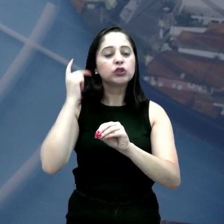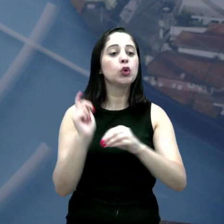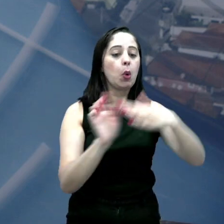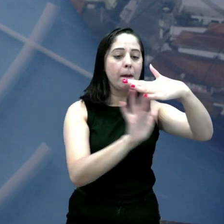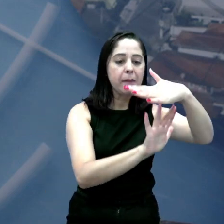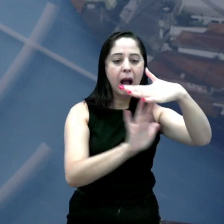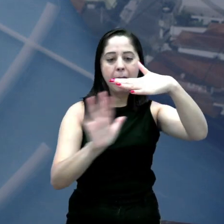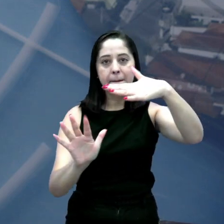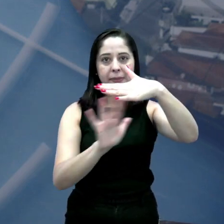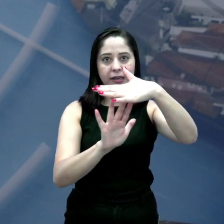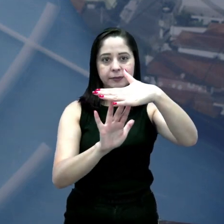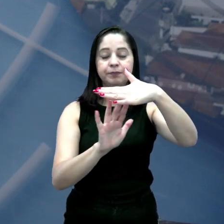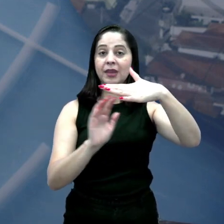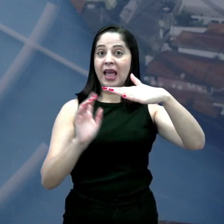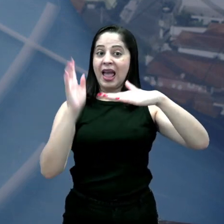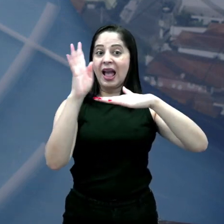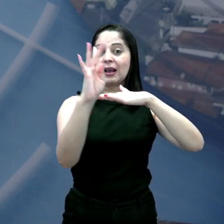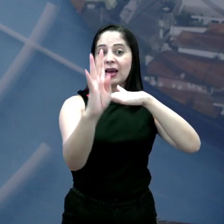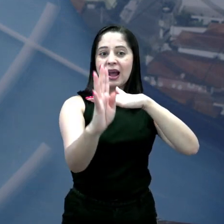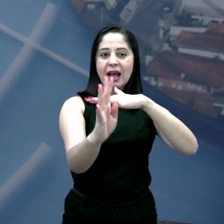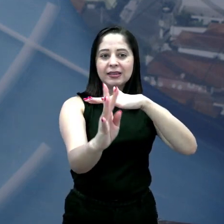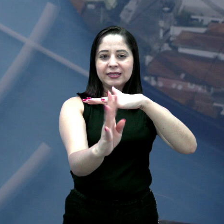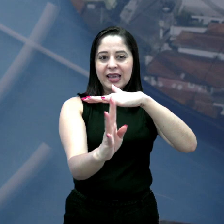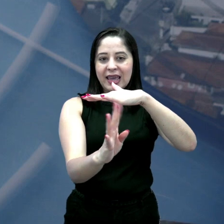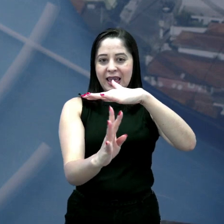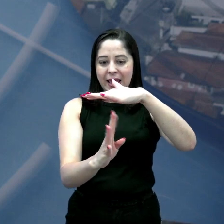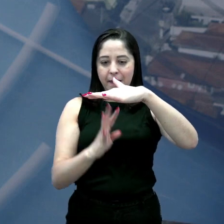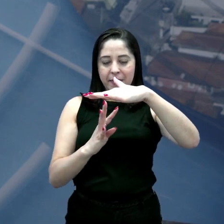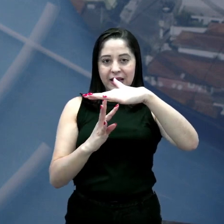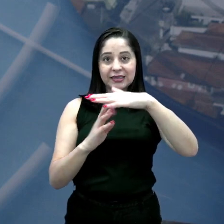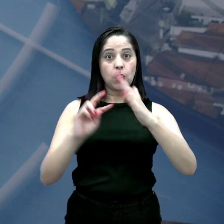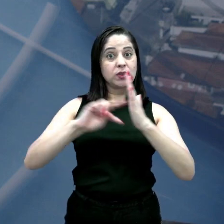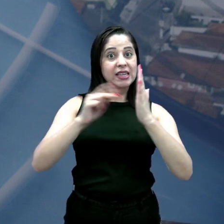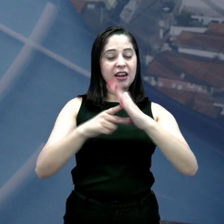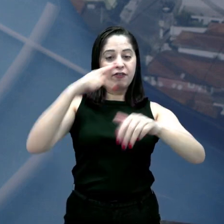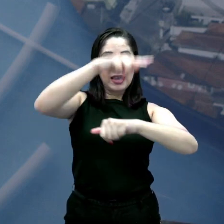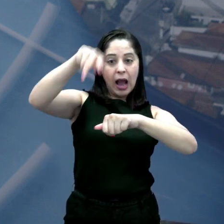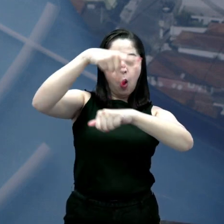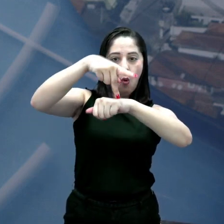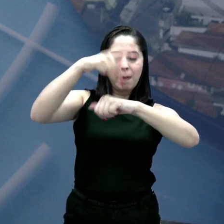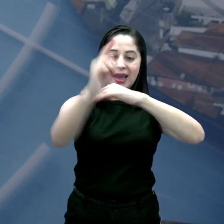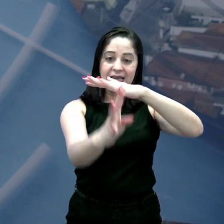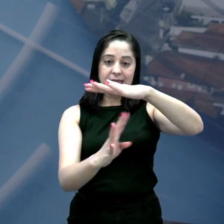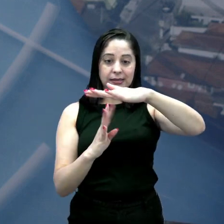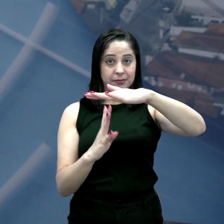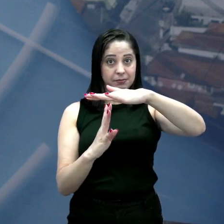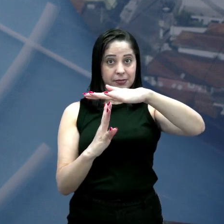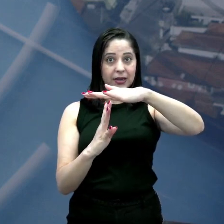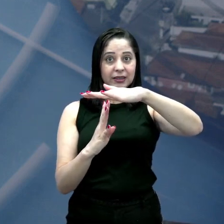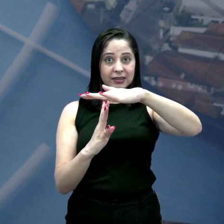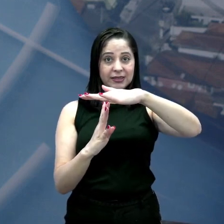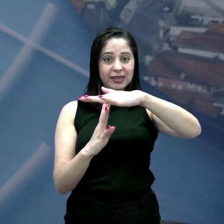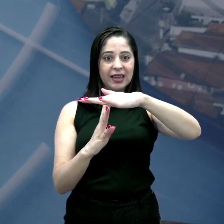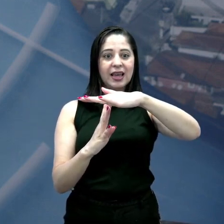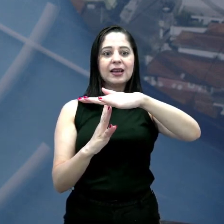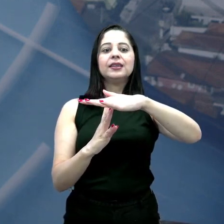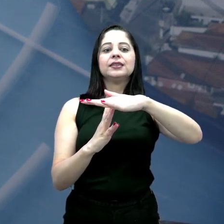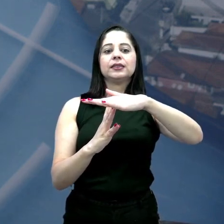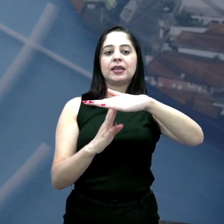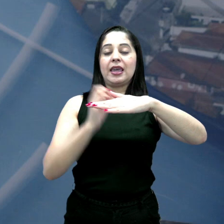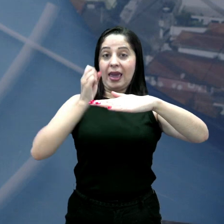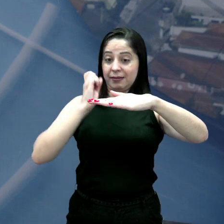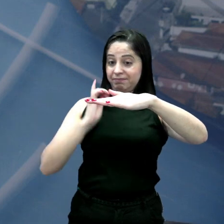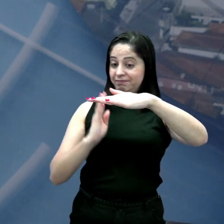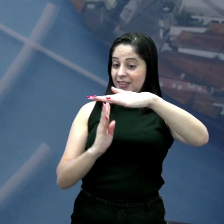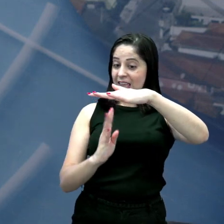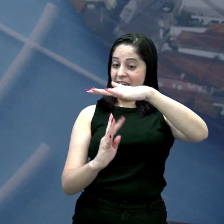pessoas. A imigração é quando se entra num país estrangeiro para residir, por exemplo. E a